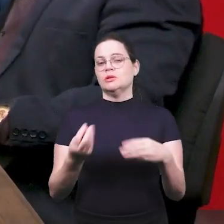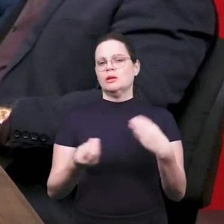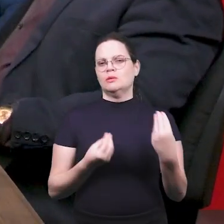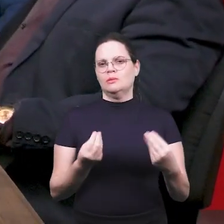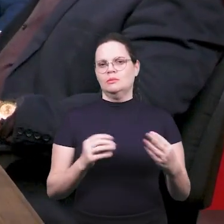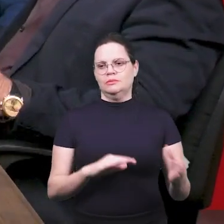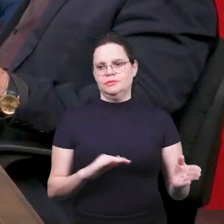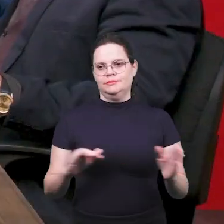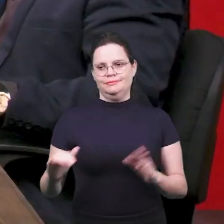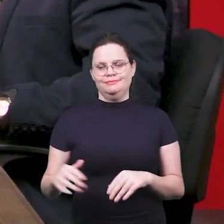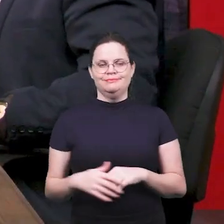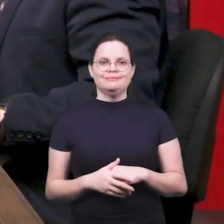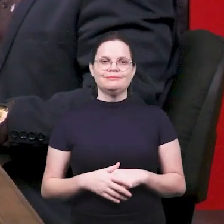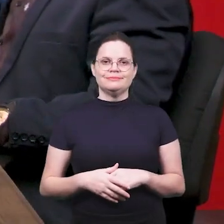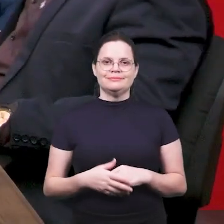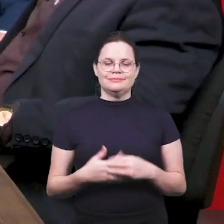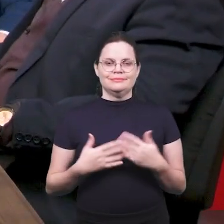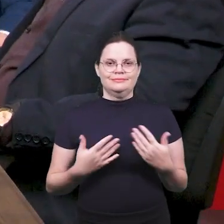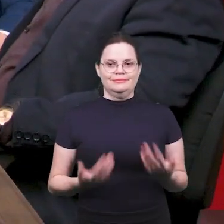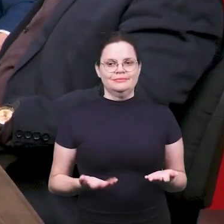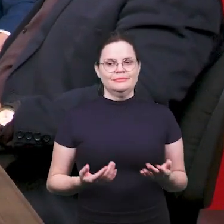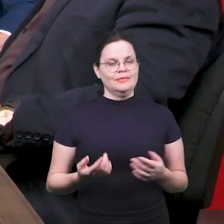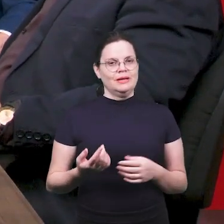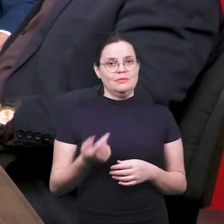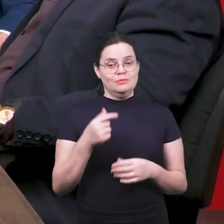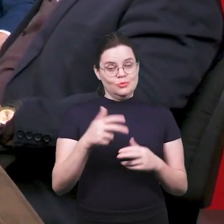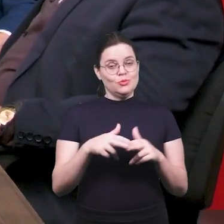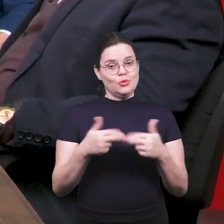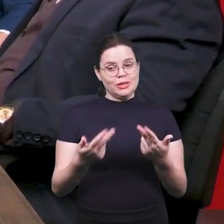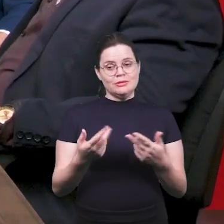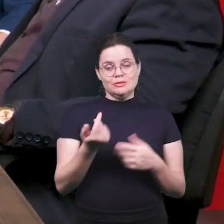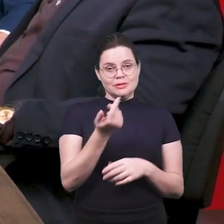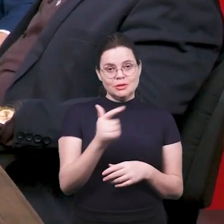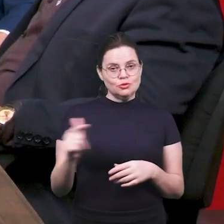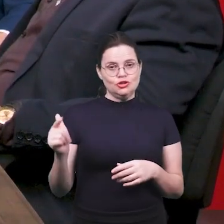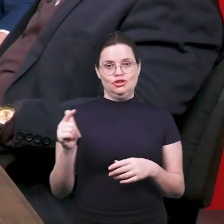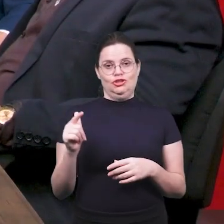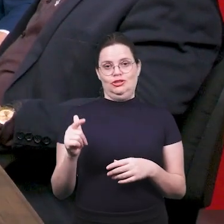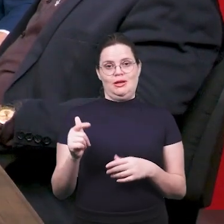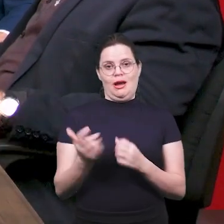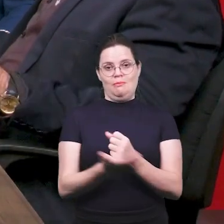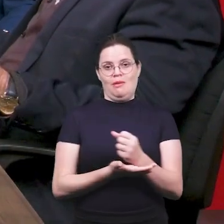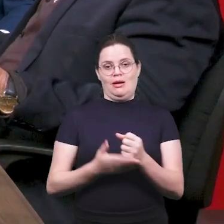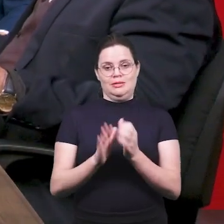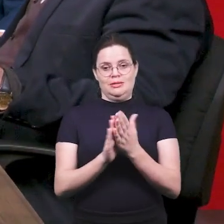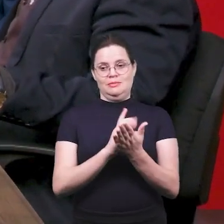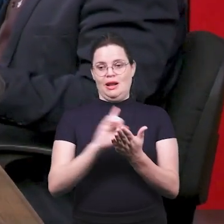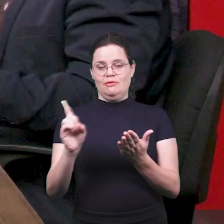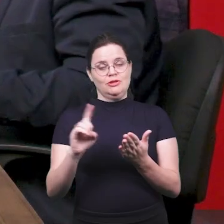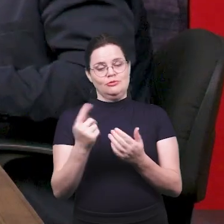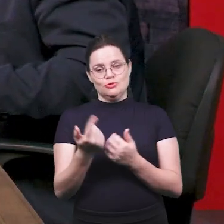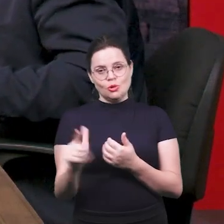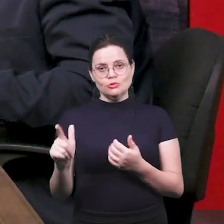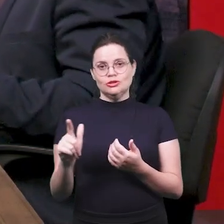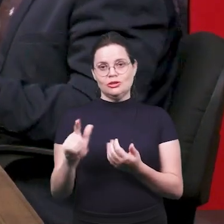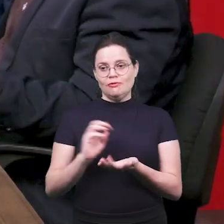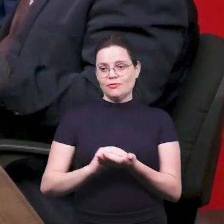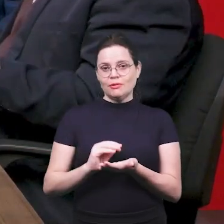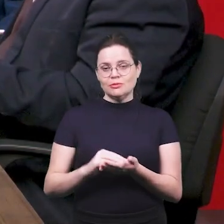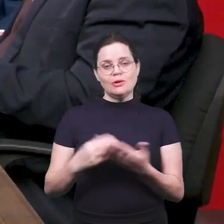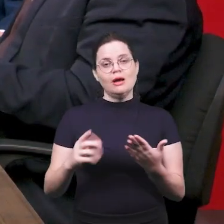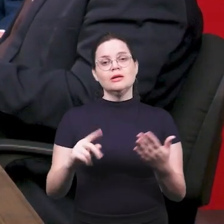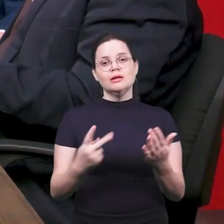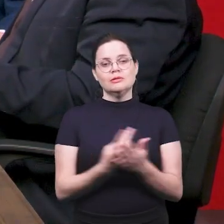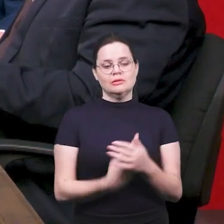Foi exatamente a falta de usar os preceitos bíblicos que deu origem aos dogmas. Porque